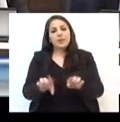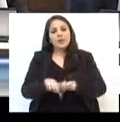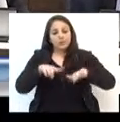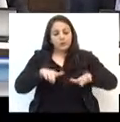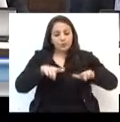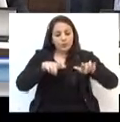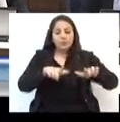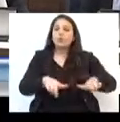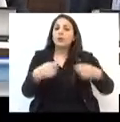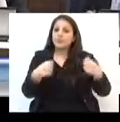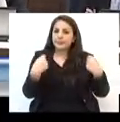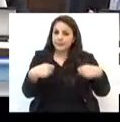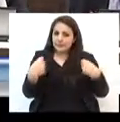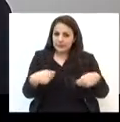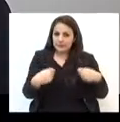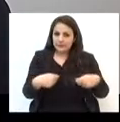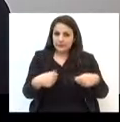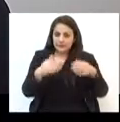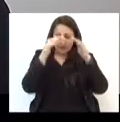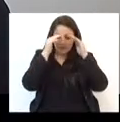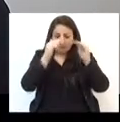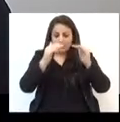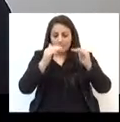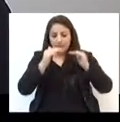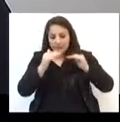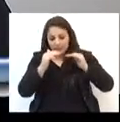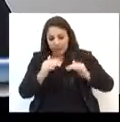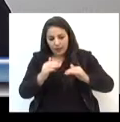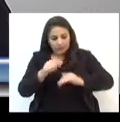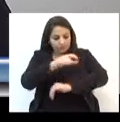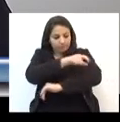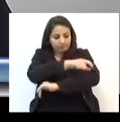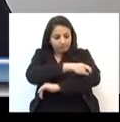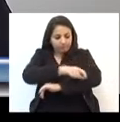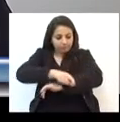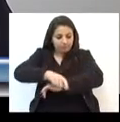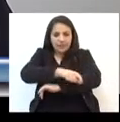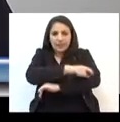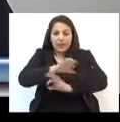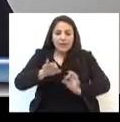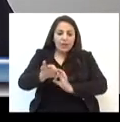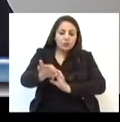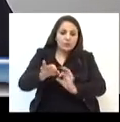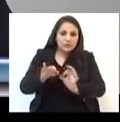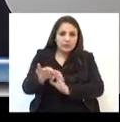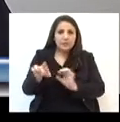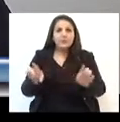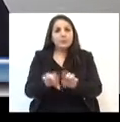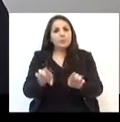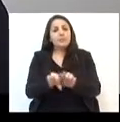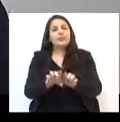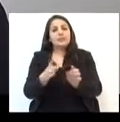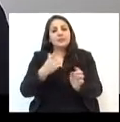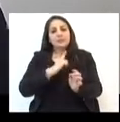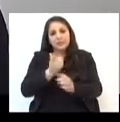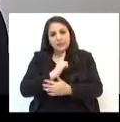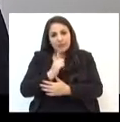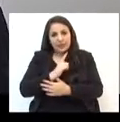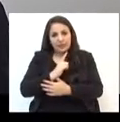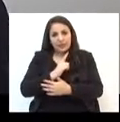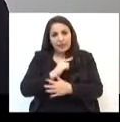as dimensões da calçada. Nós nos baseamos na Associação Brasileira de Técnica, quer dizer, não é